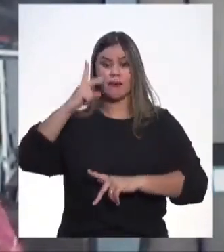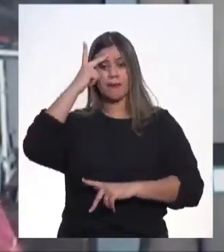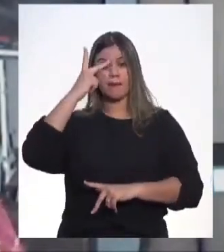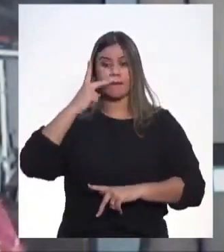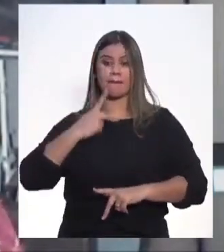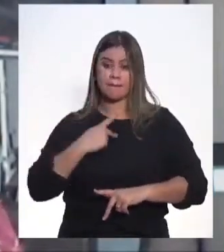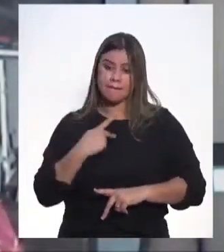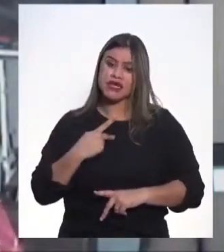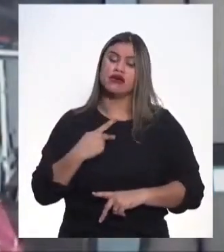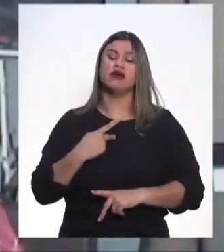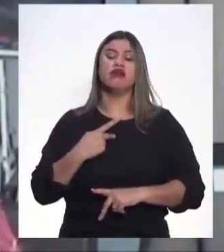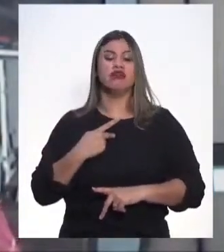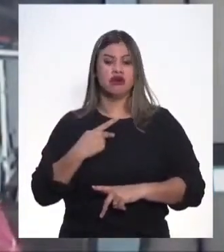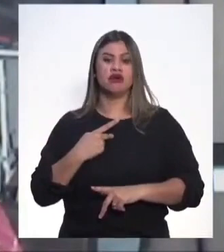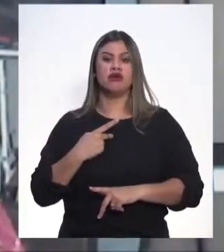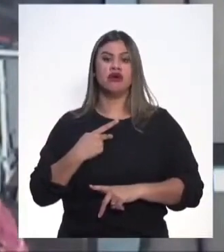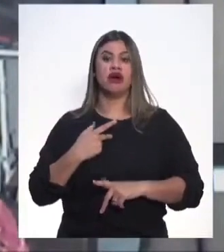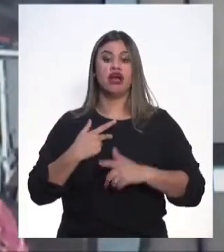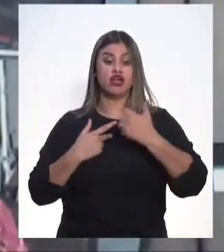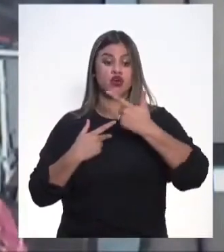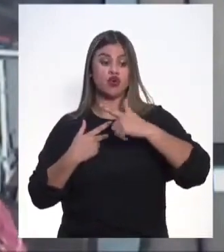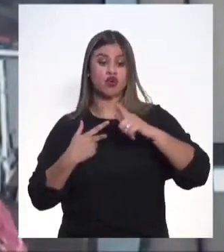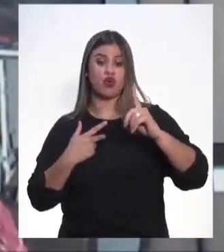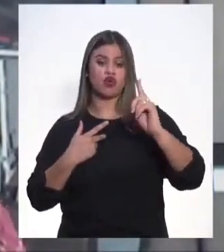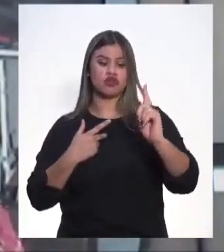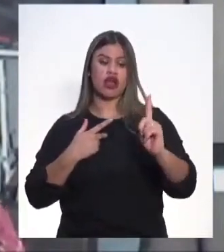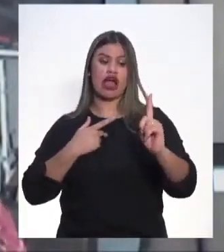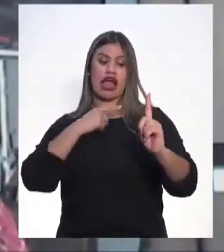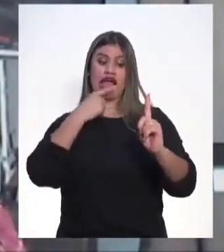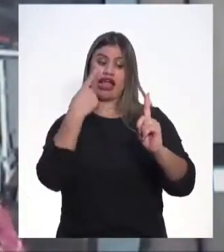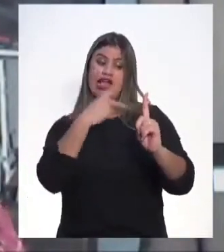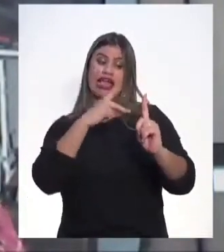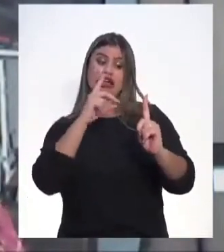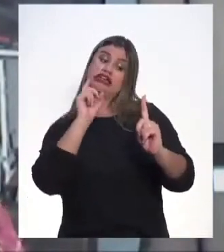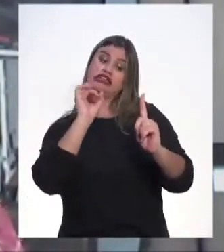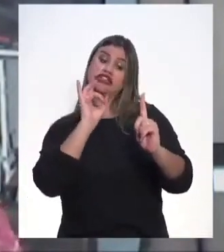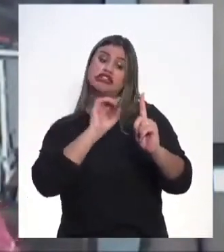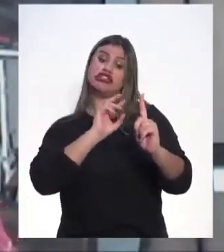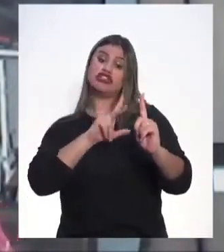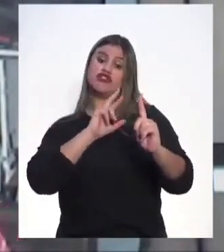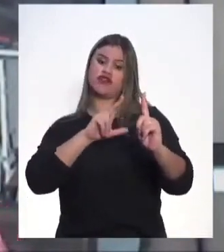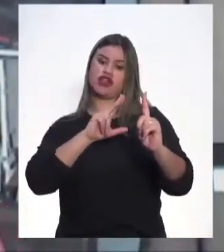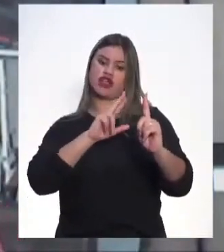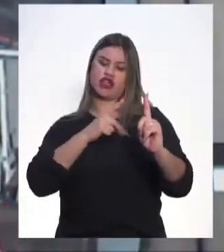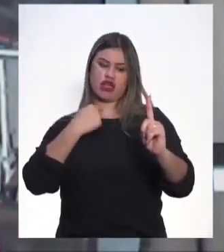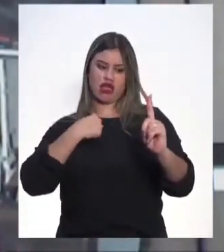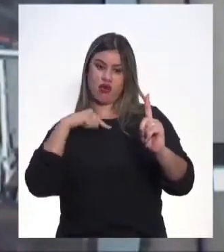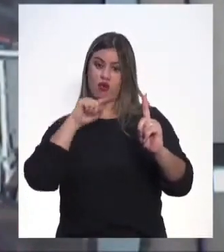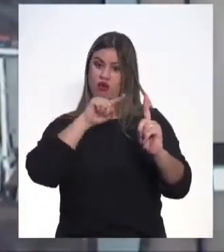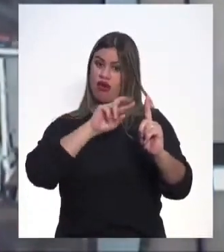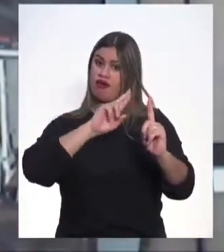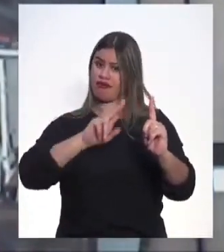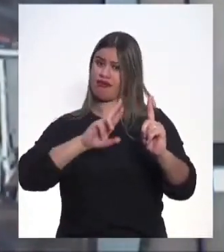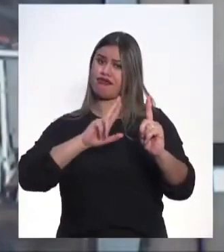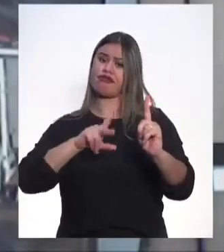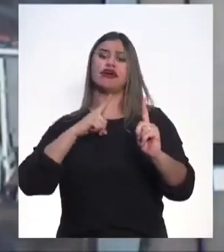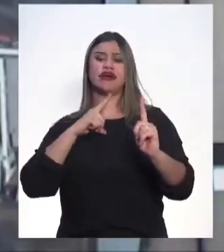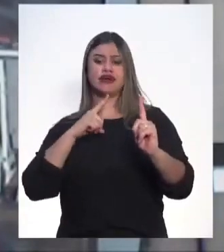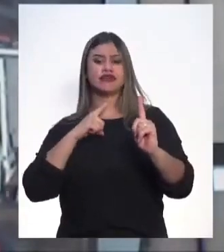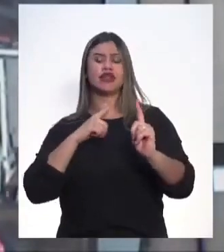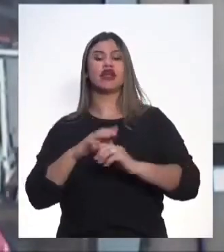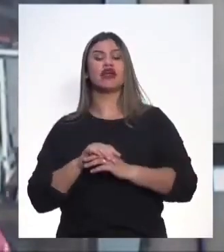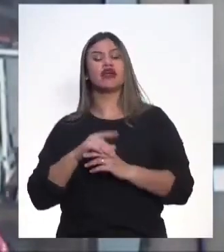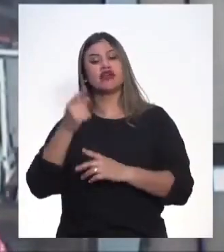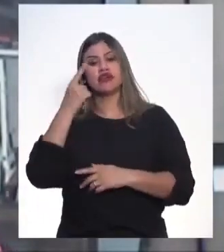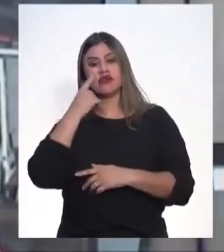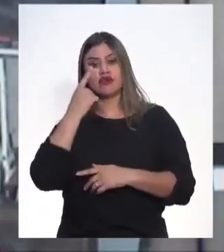um outro. E este outro, ele se percebe diferente de mim, né? Então, como nós vamos ver nesse slide